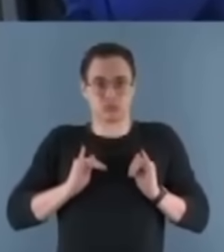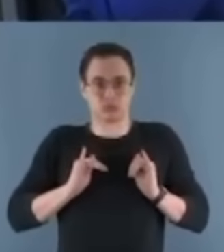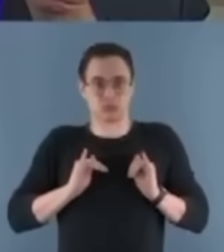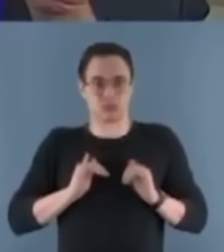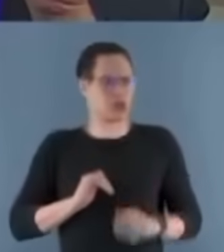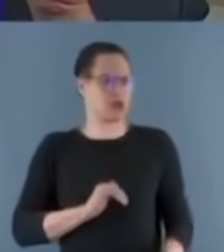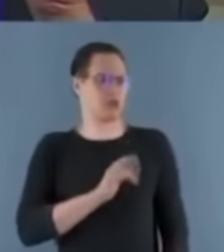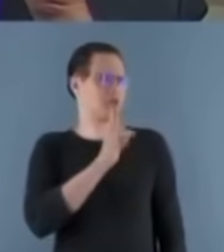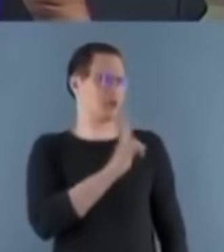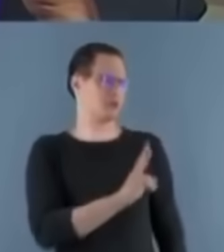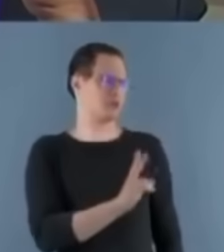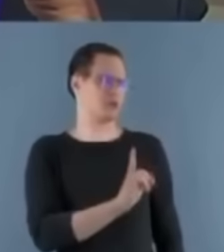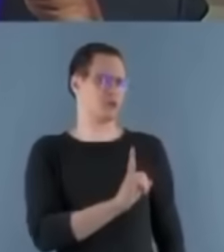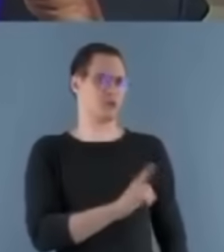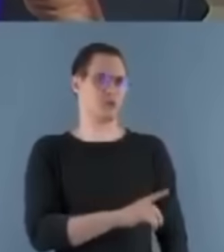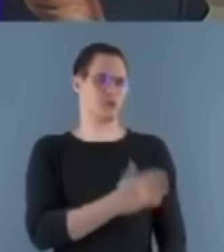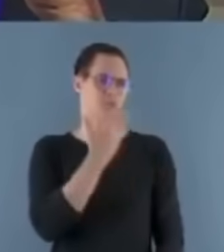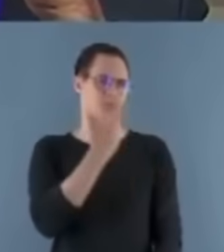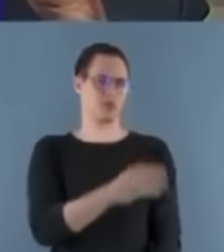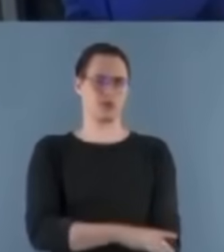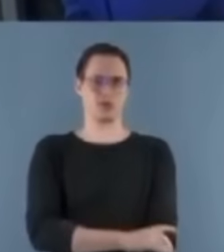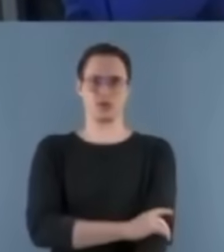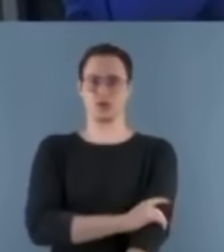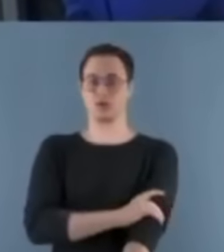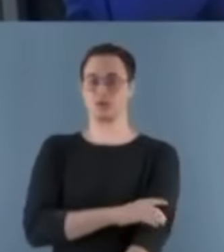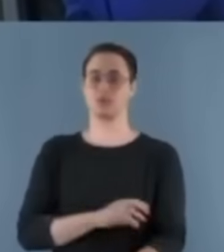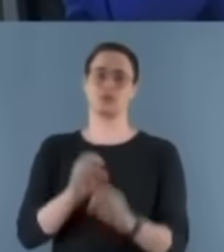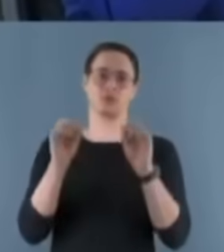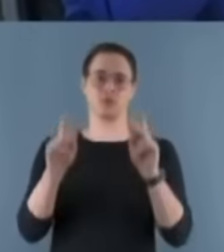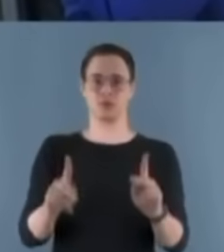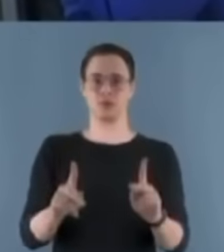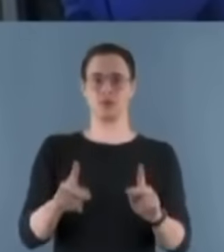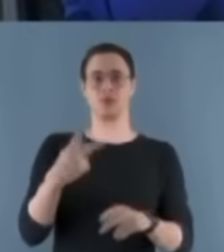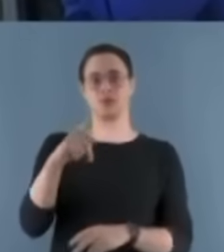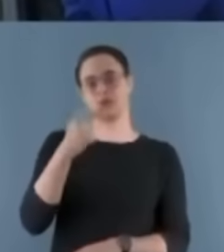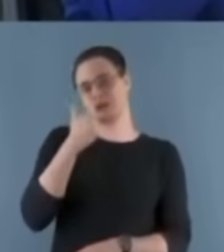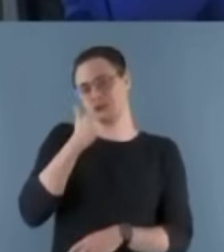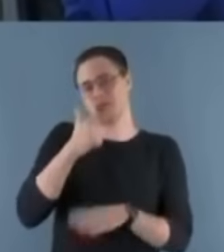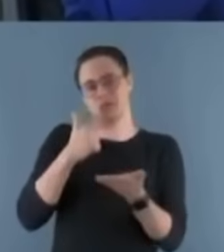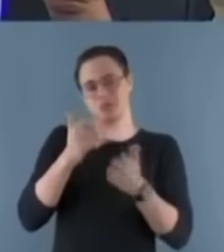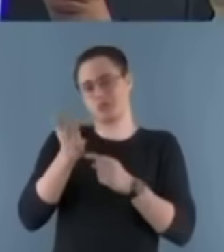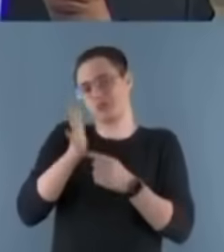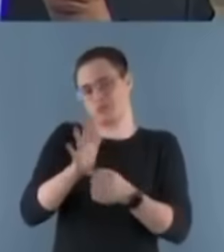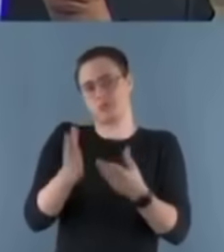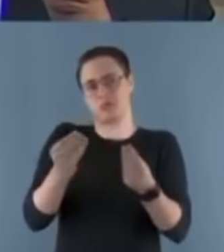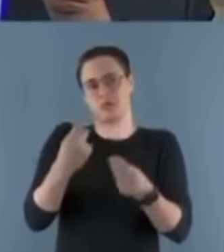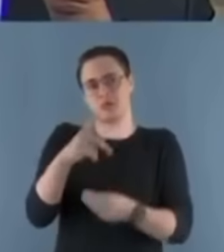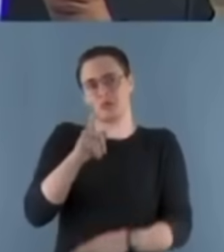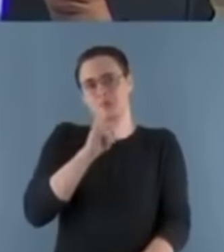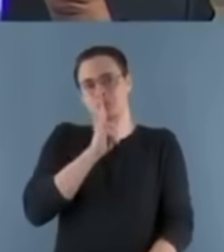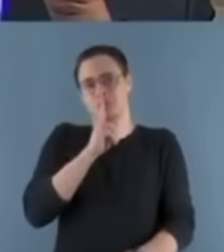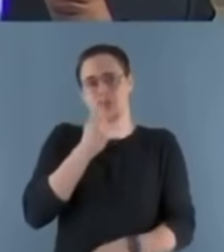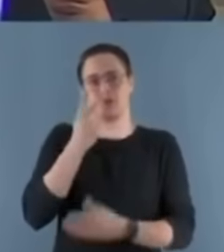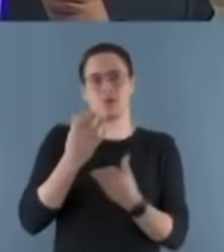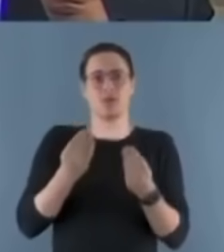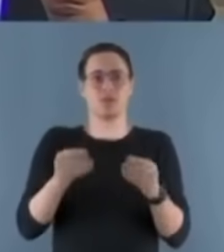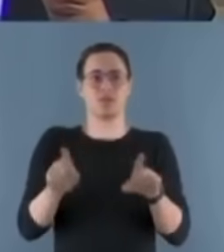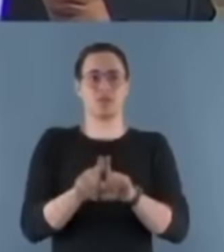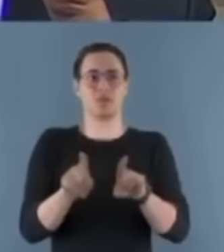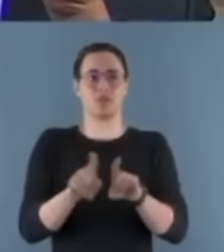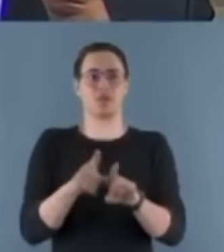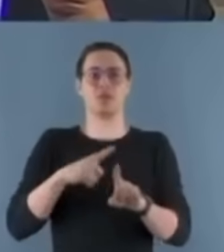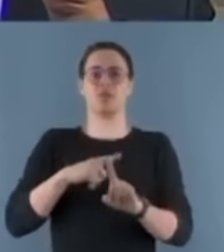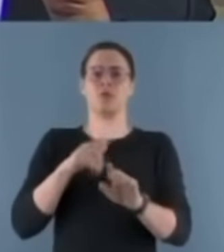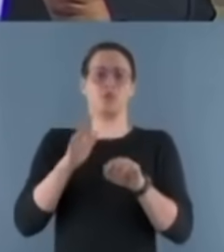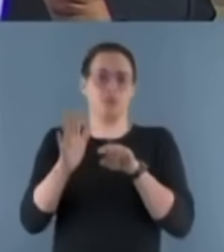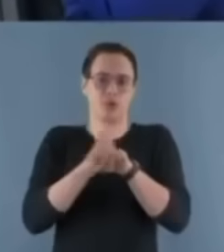Eu não vou responder, então, deputado. Então tudo bem. A sua risada diz muito. E o seu silêncio também diz muito sobre isso. Eu estou fazendo perguntas